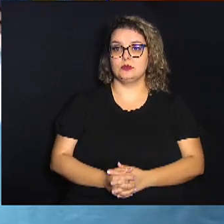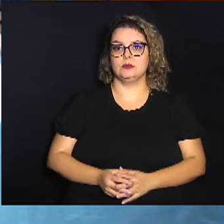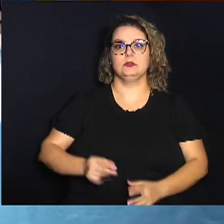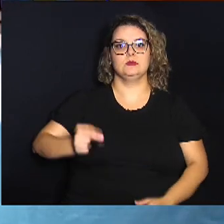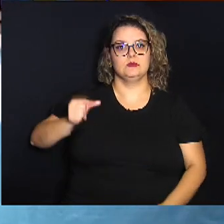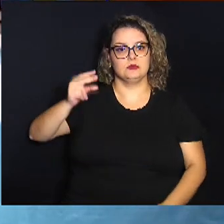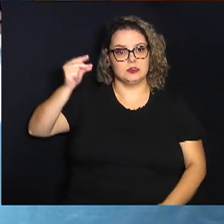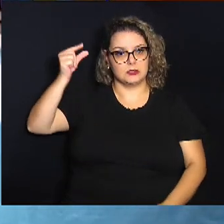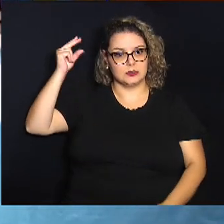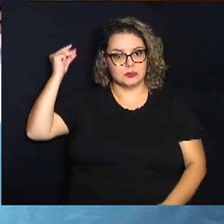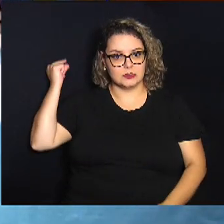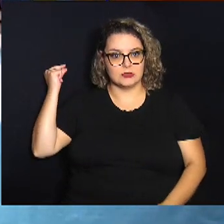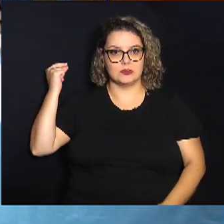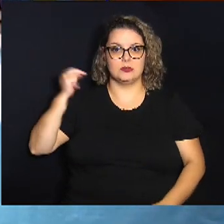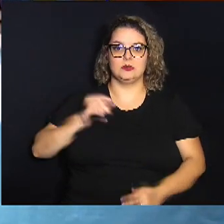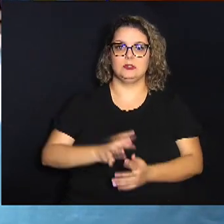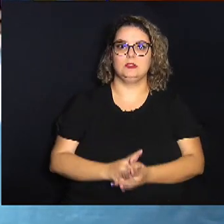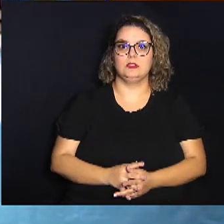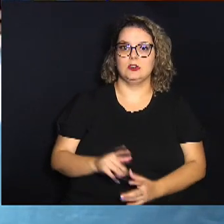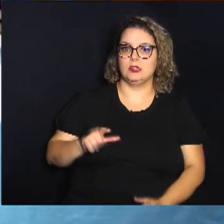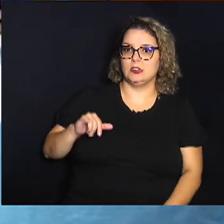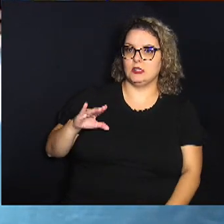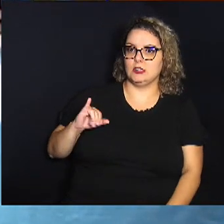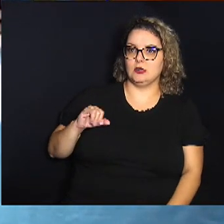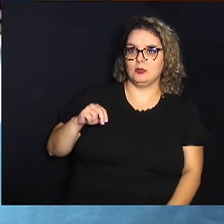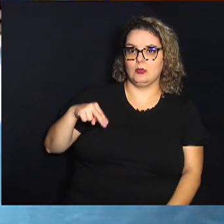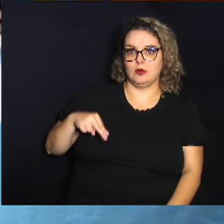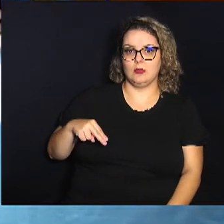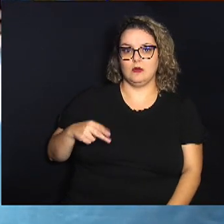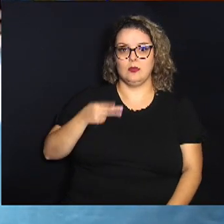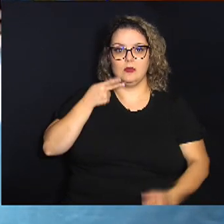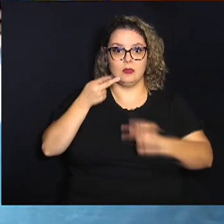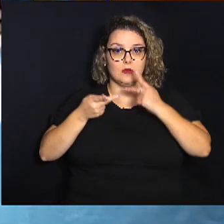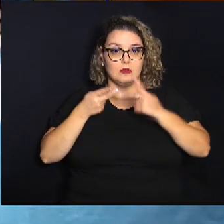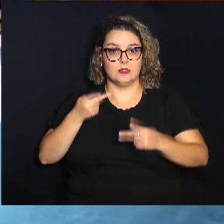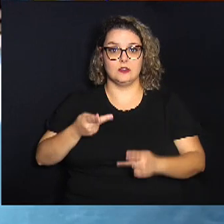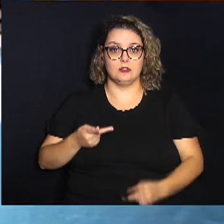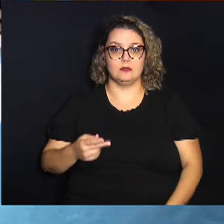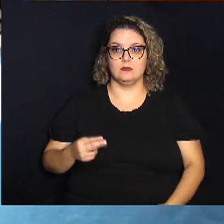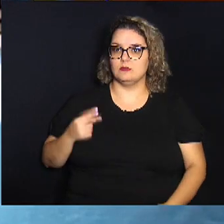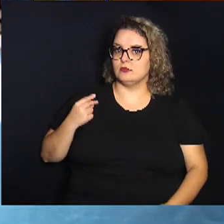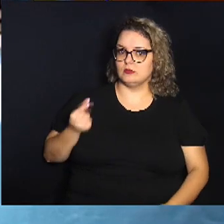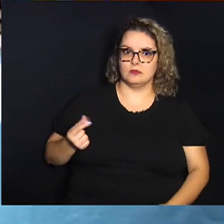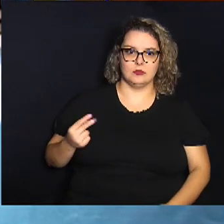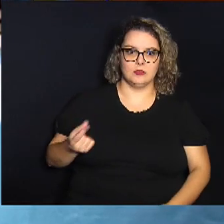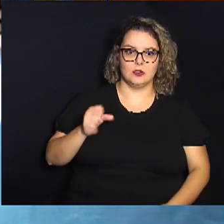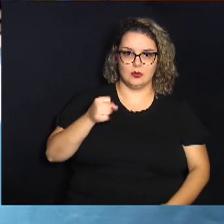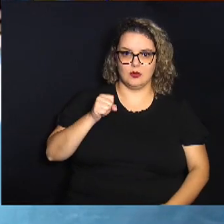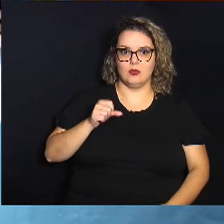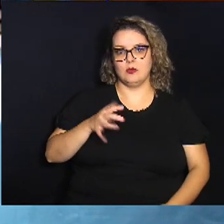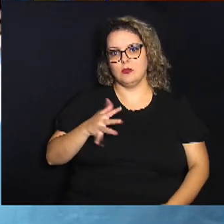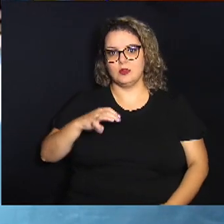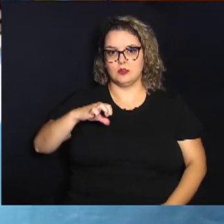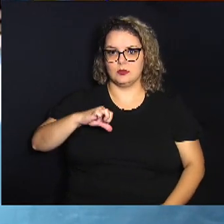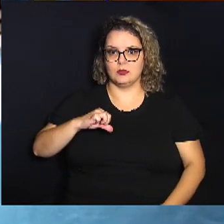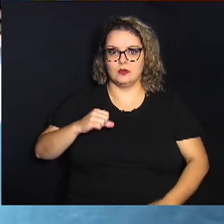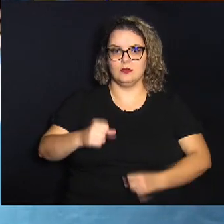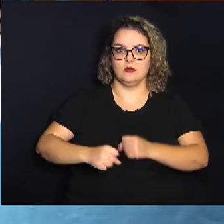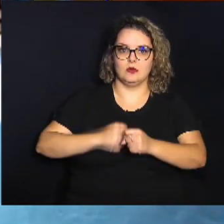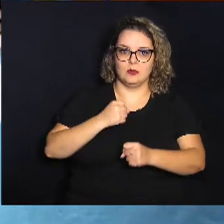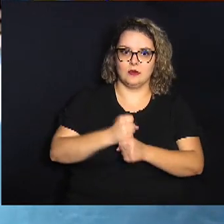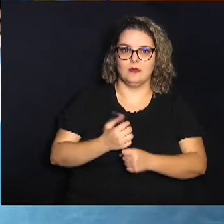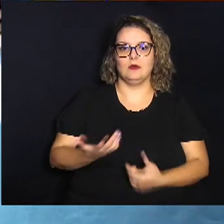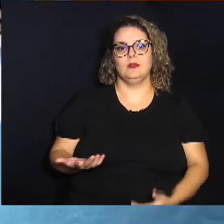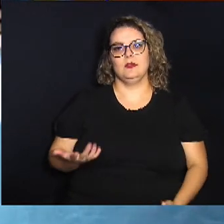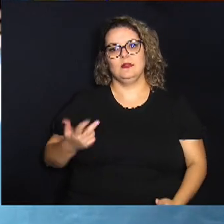muitos anos. O Lincoln trouxe, para mim, e confidenciou que passou aqui durante oito ou nove anos, que namorava ao